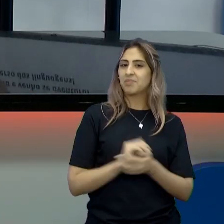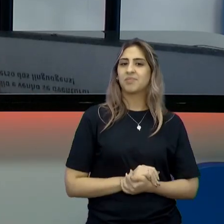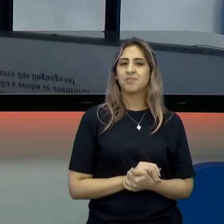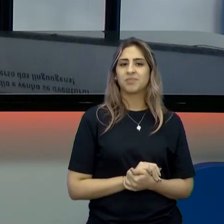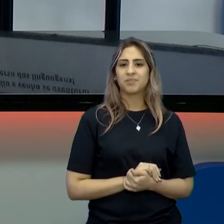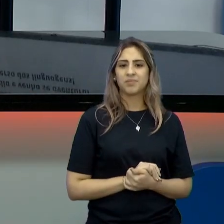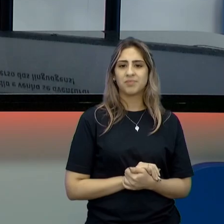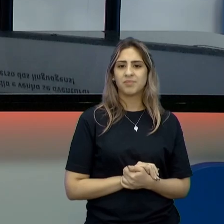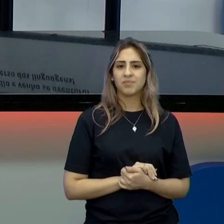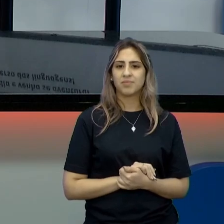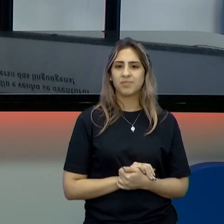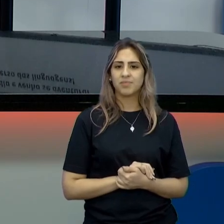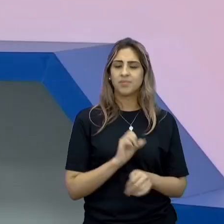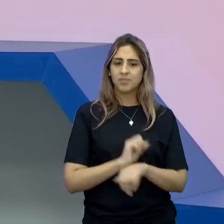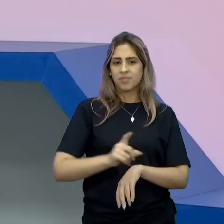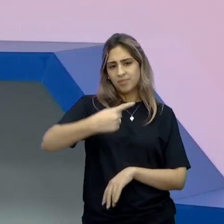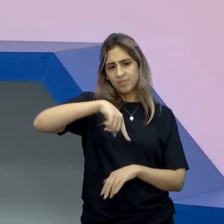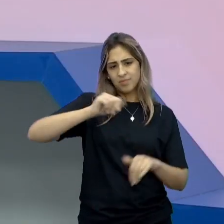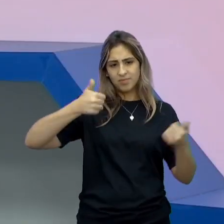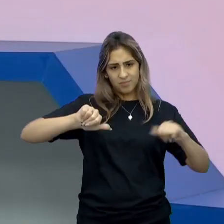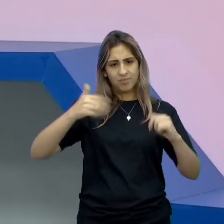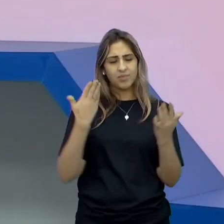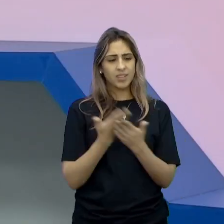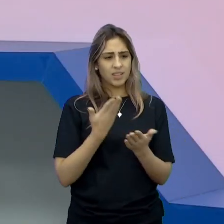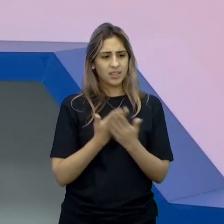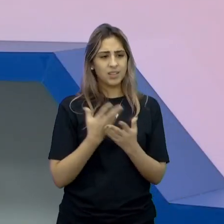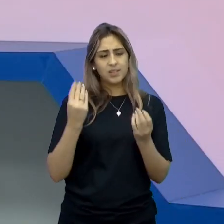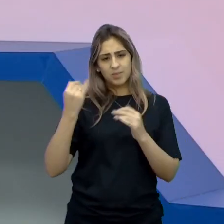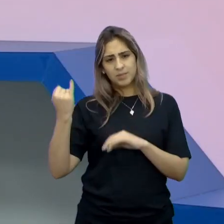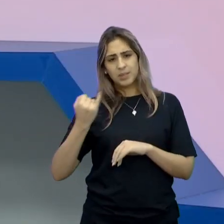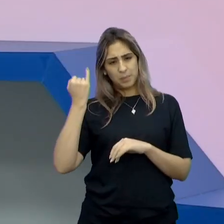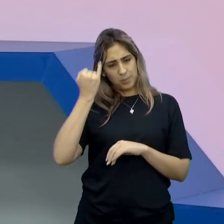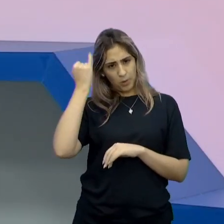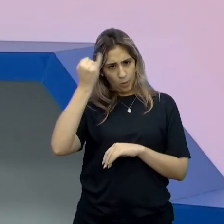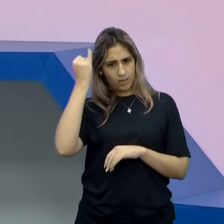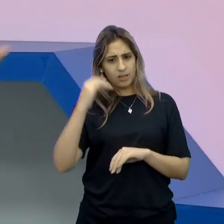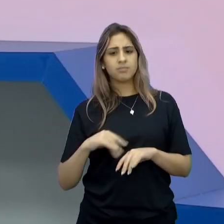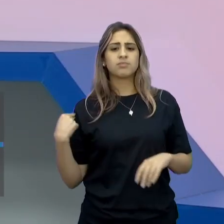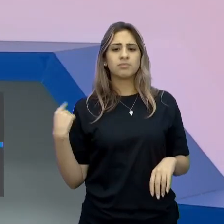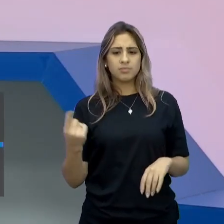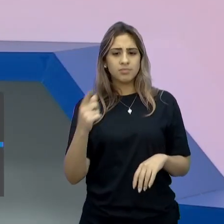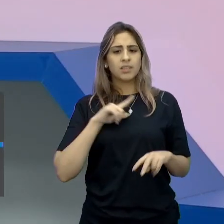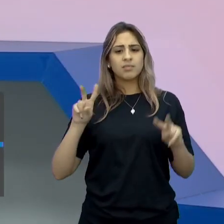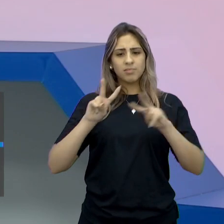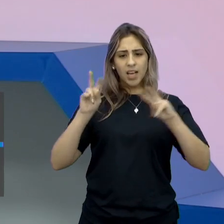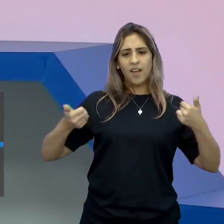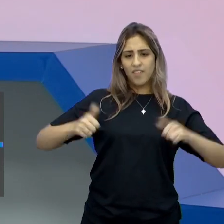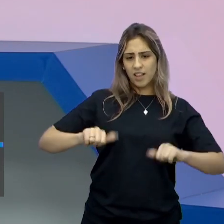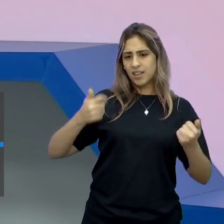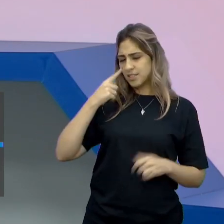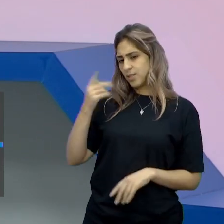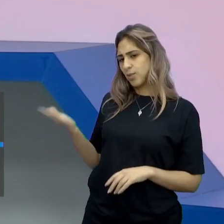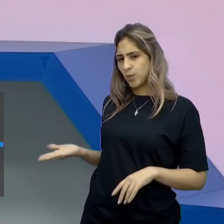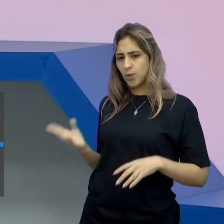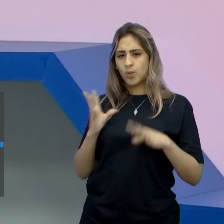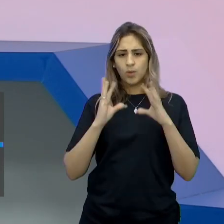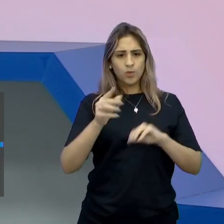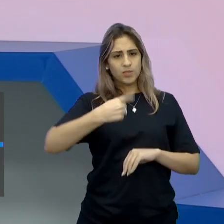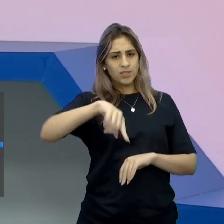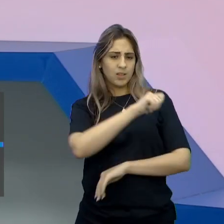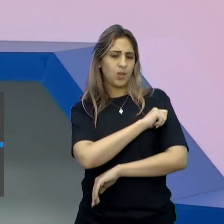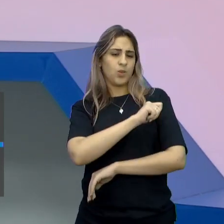que é surpresa. Espero que vocês avaliem a aula. É muito importante, né, nós termos essa questão da avaliação de todos vocês,